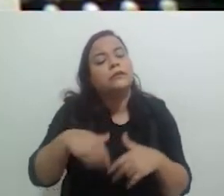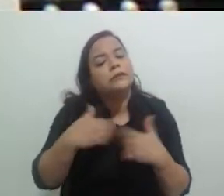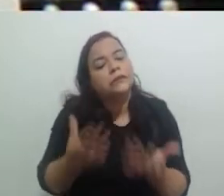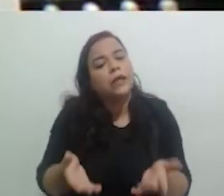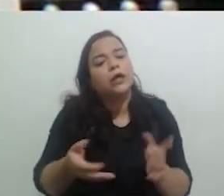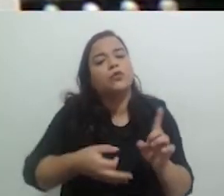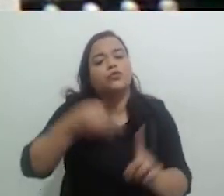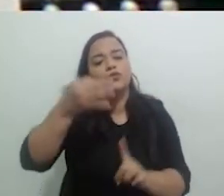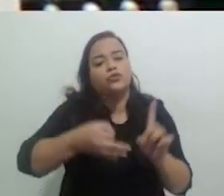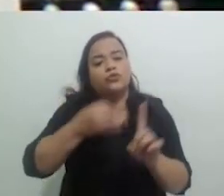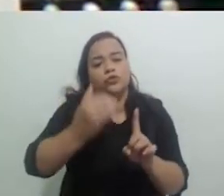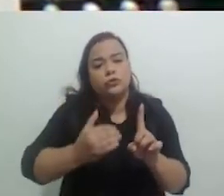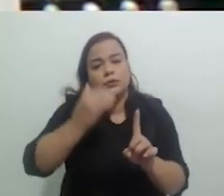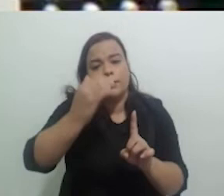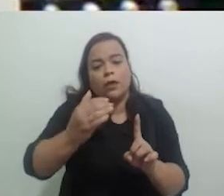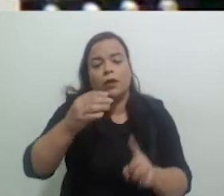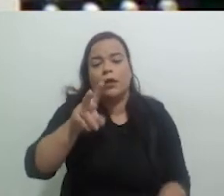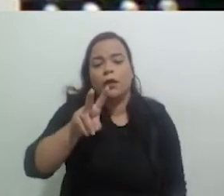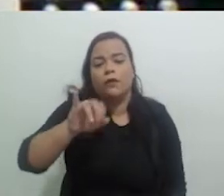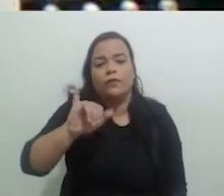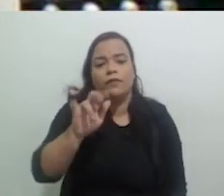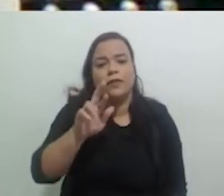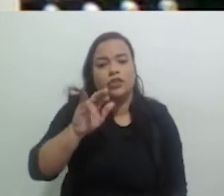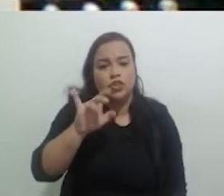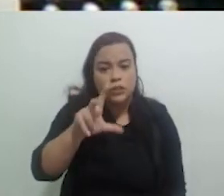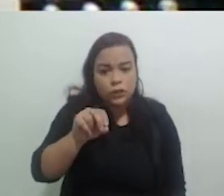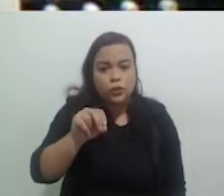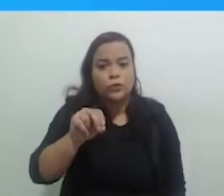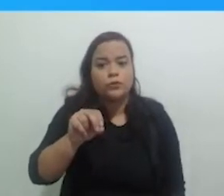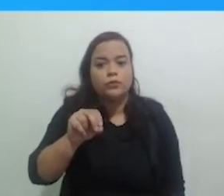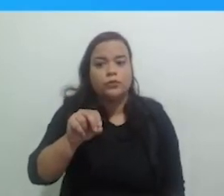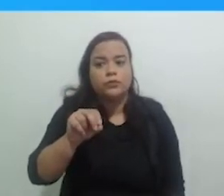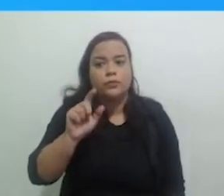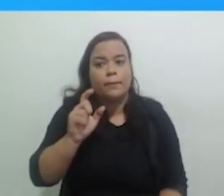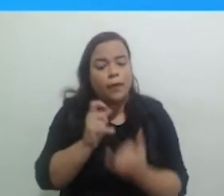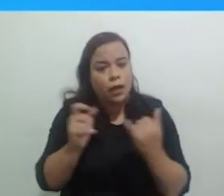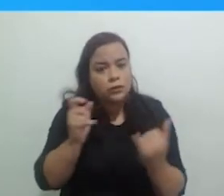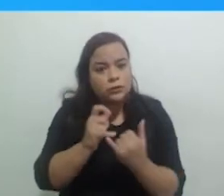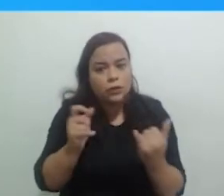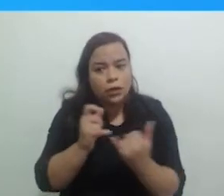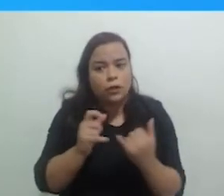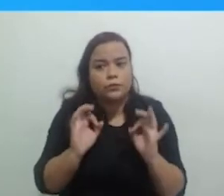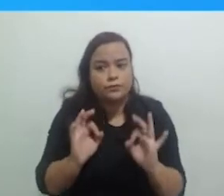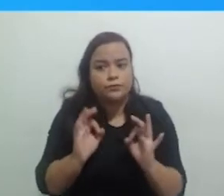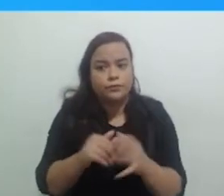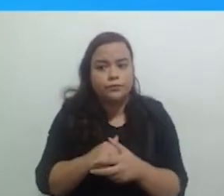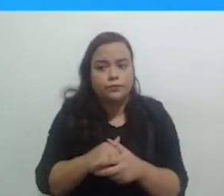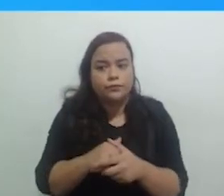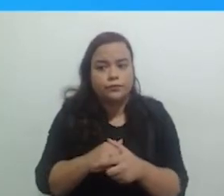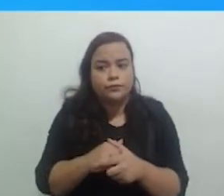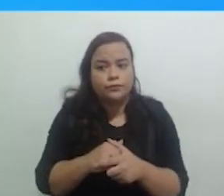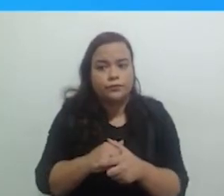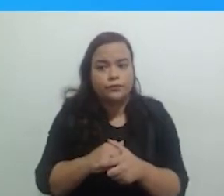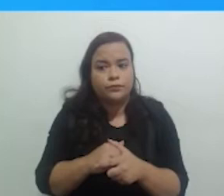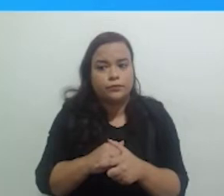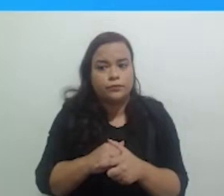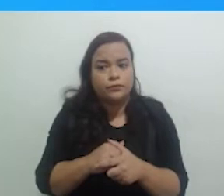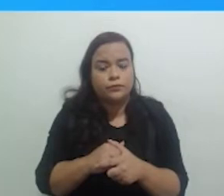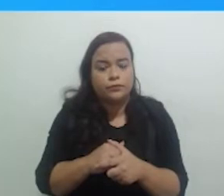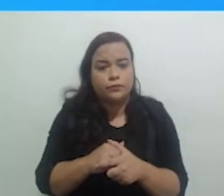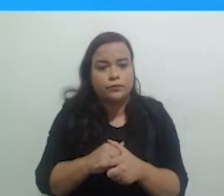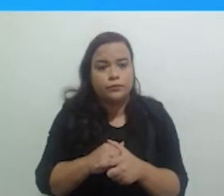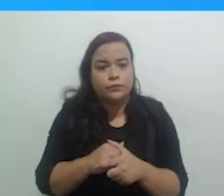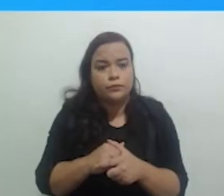procedência parcial. Desembargadora Zeneide, lançou, só para relembrar aqui como foi.